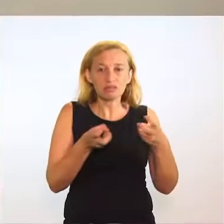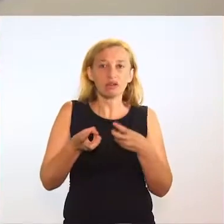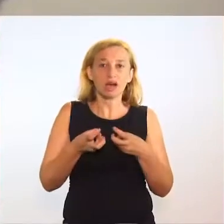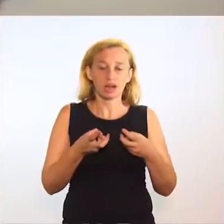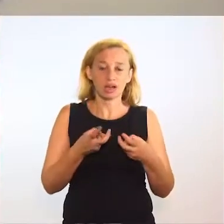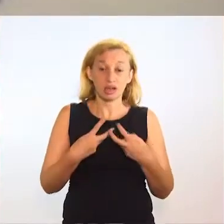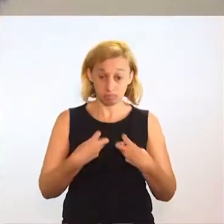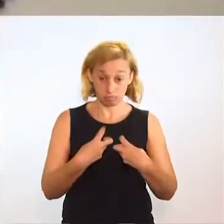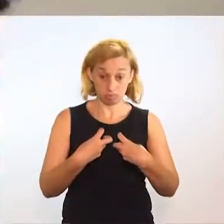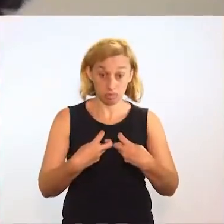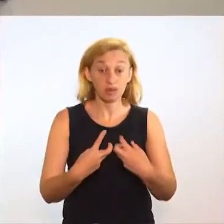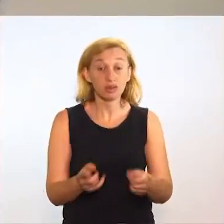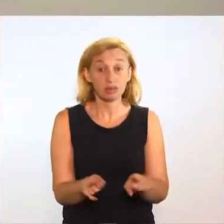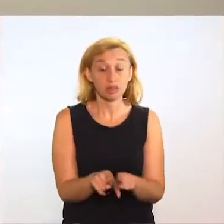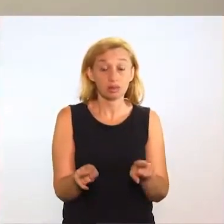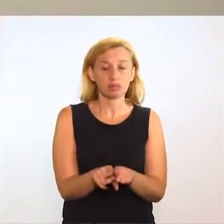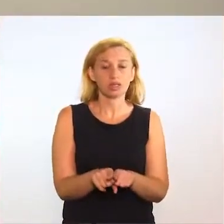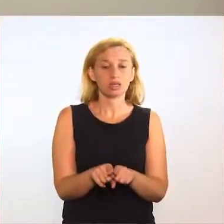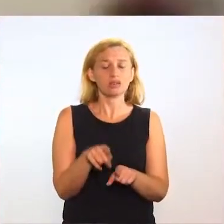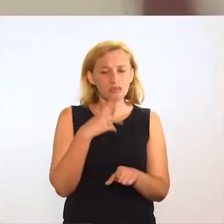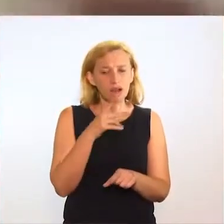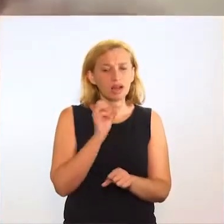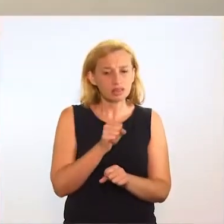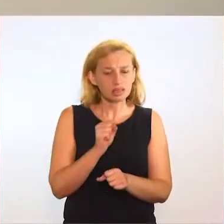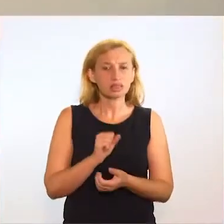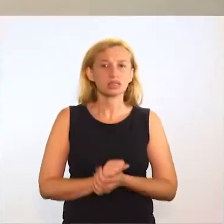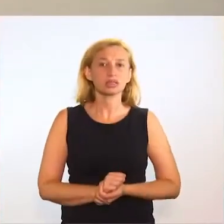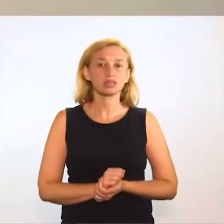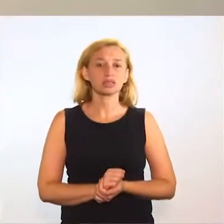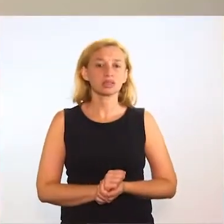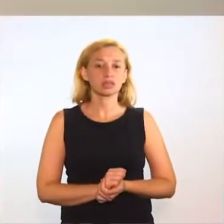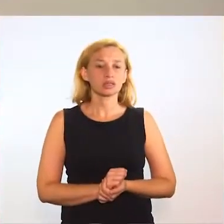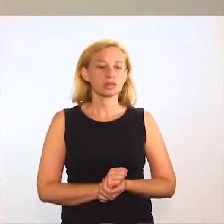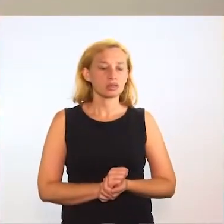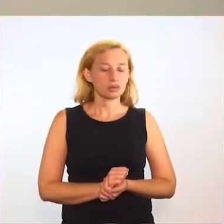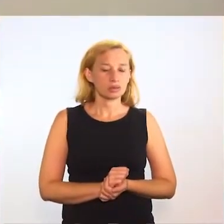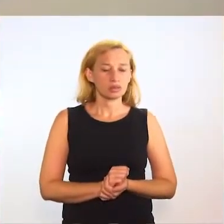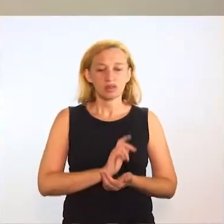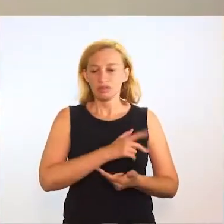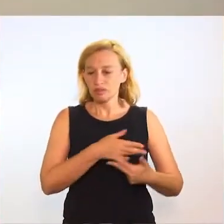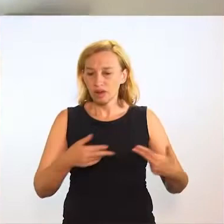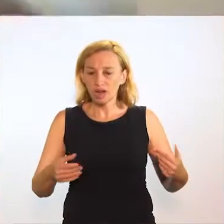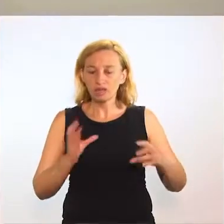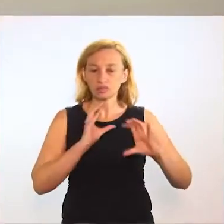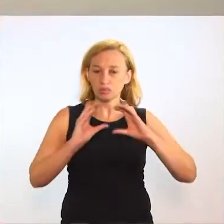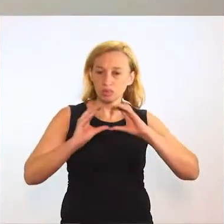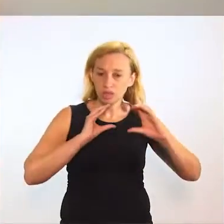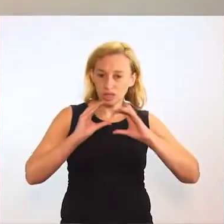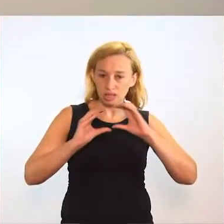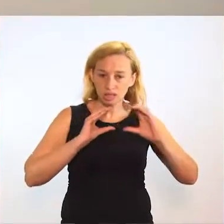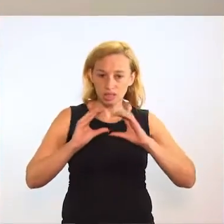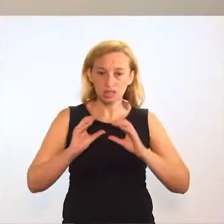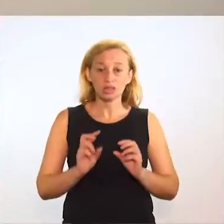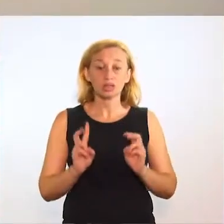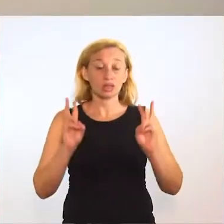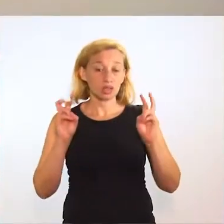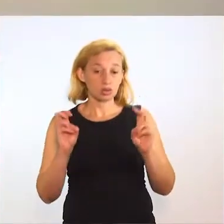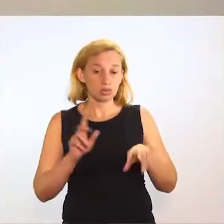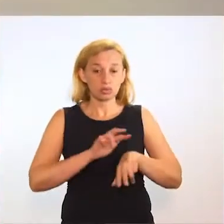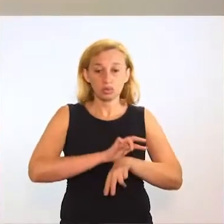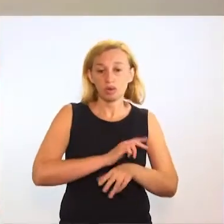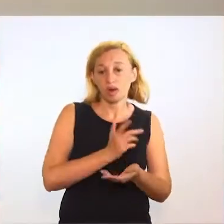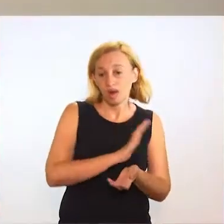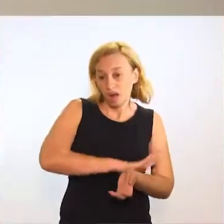dinheiro que quando a gente precisa numa emergência não tem, né? Então vamos questionar assim. E aí, com todo esse meio ainda da comunicação, ainda